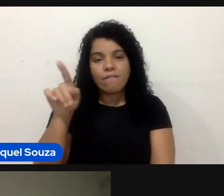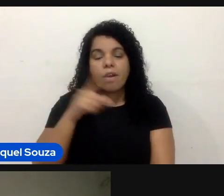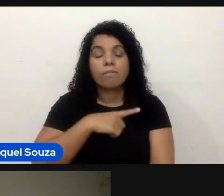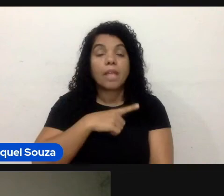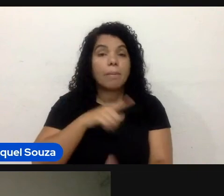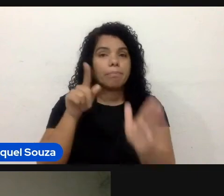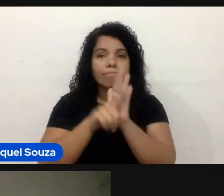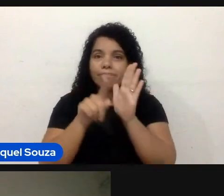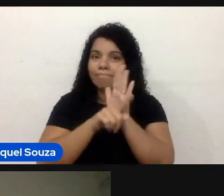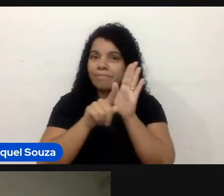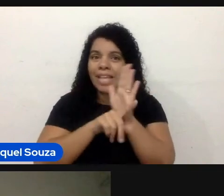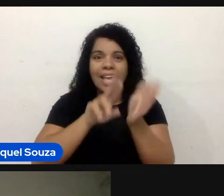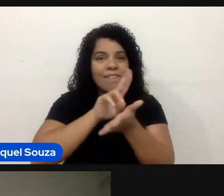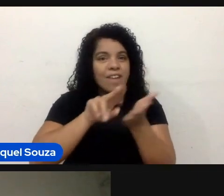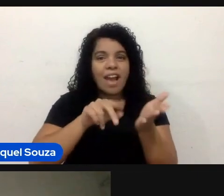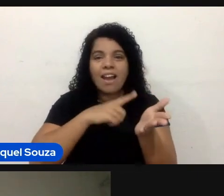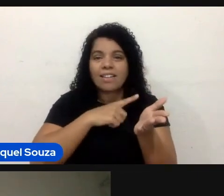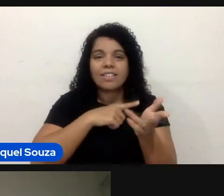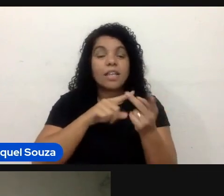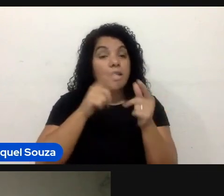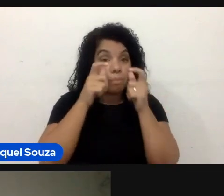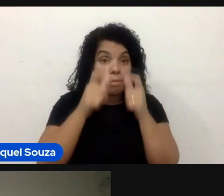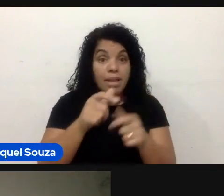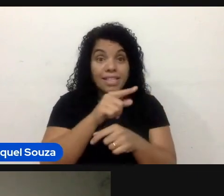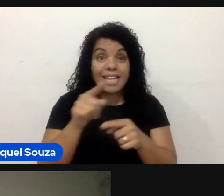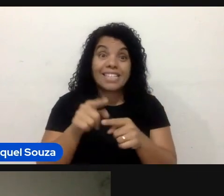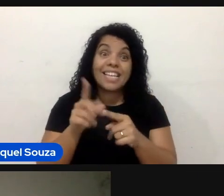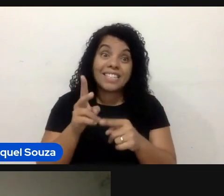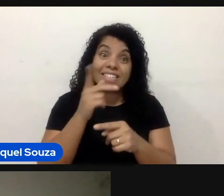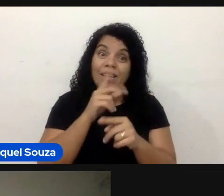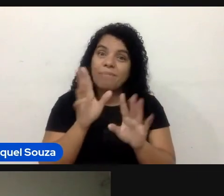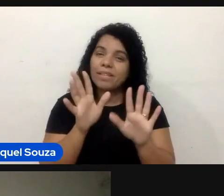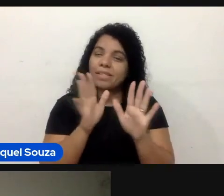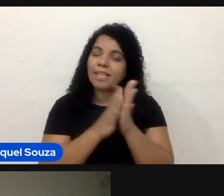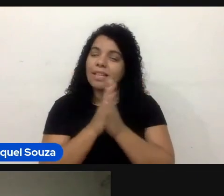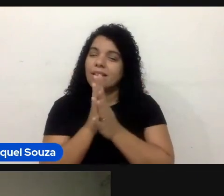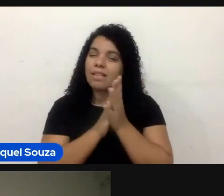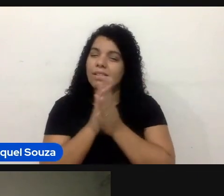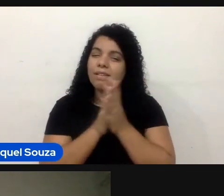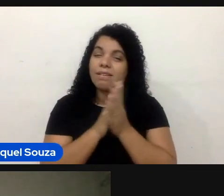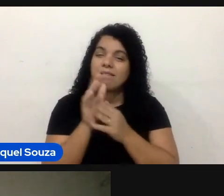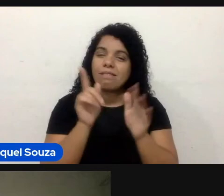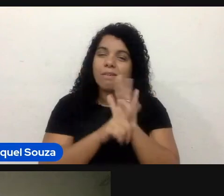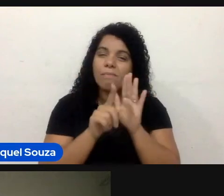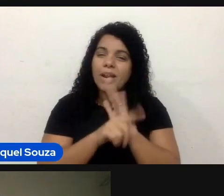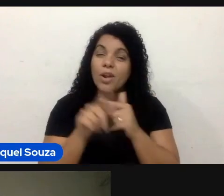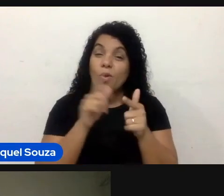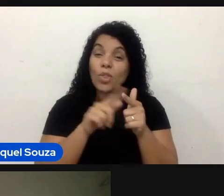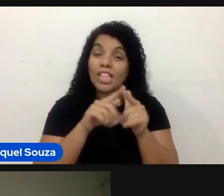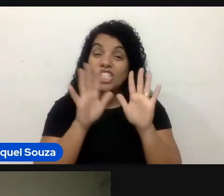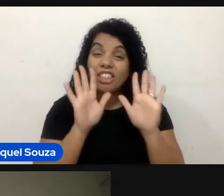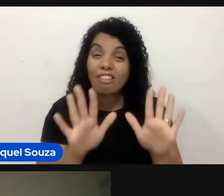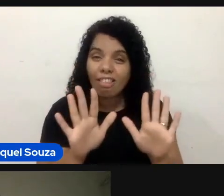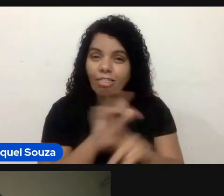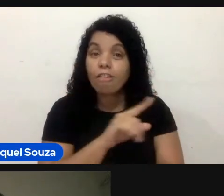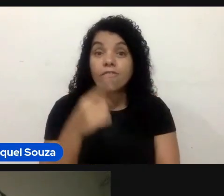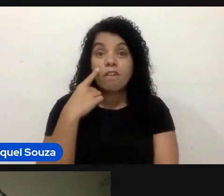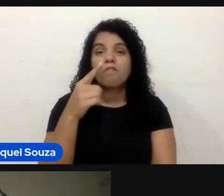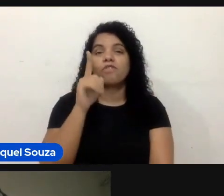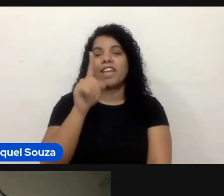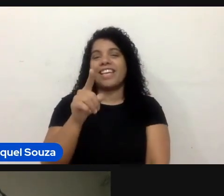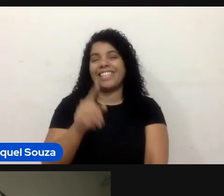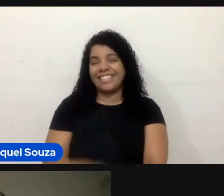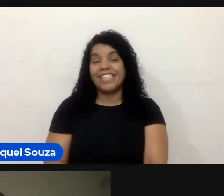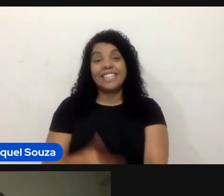aqui, na verdade, são bem interessantes, apesar de serem capciosas, apesar de serem perguntas de treta. Bom, são interessantes. Vamos lá